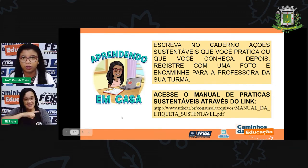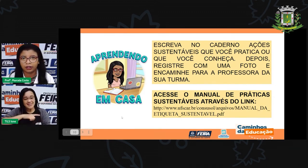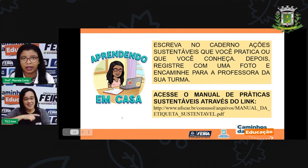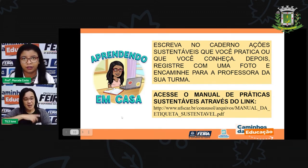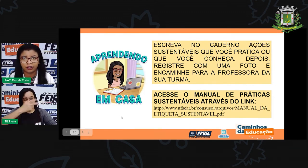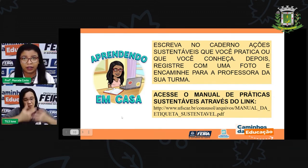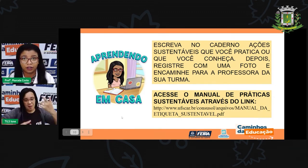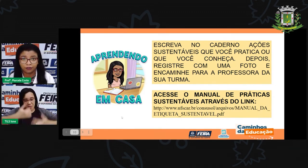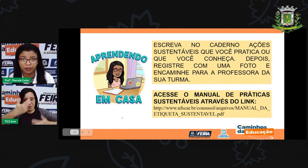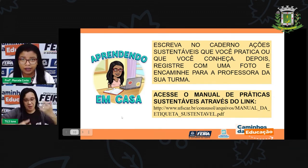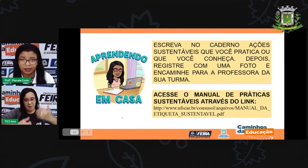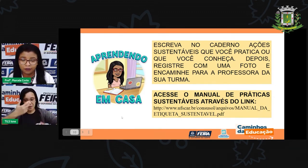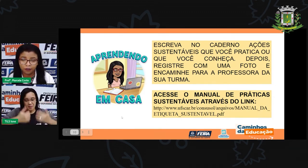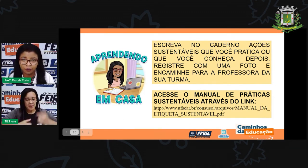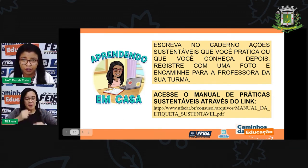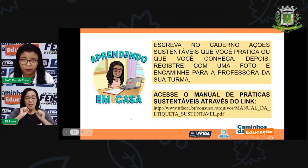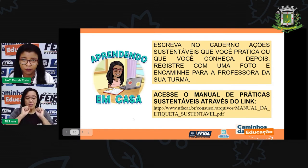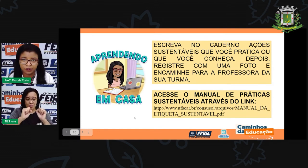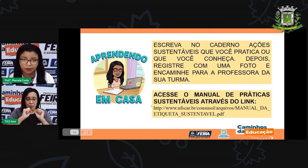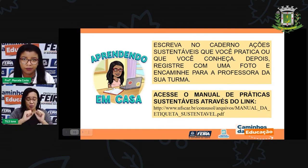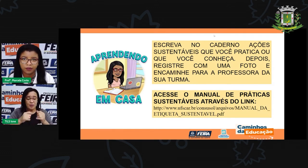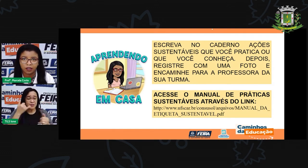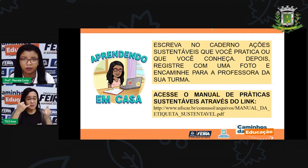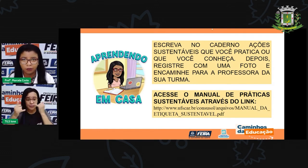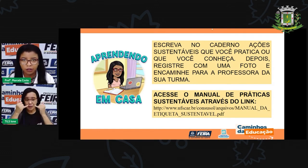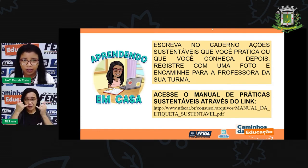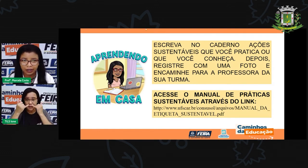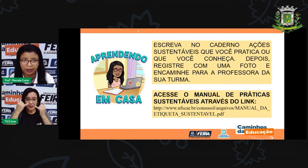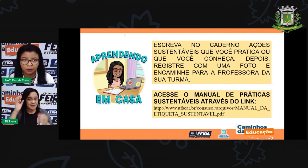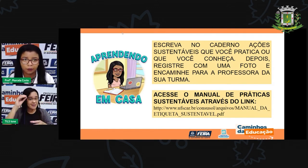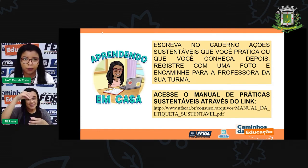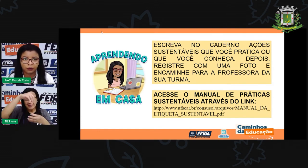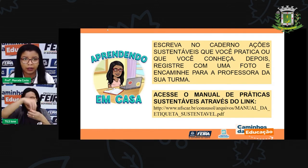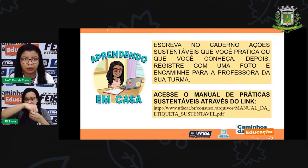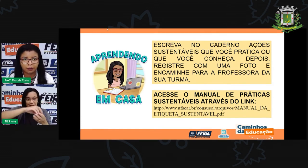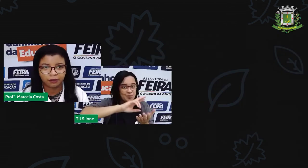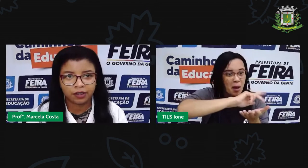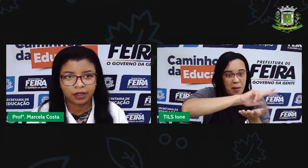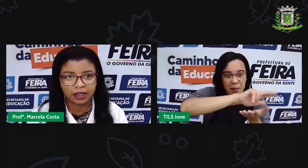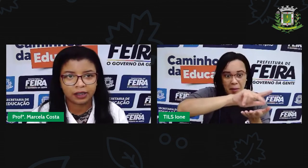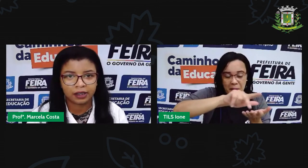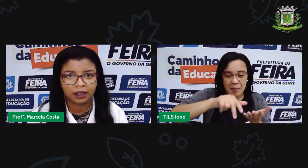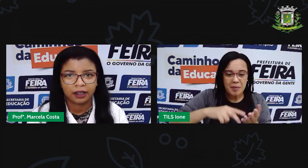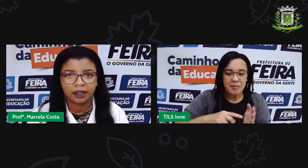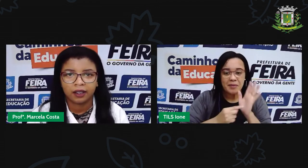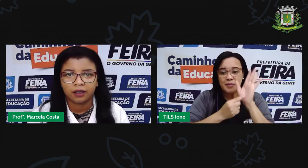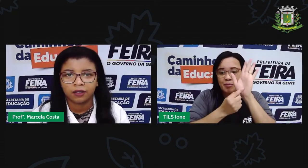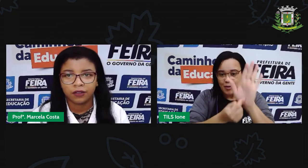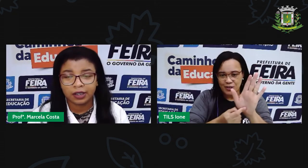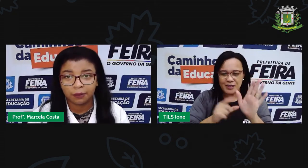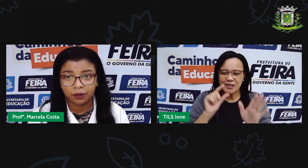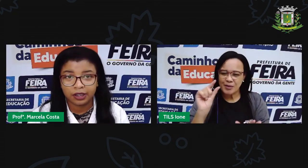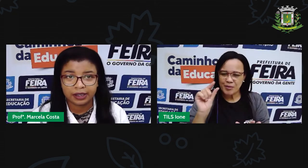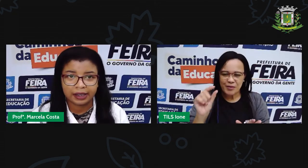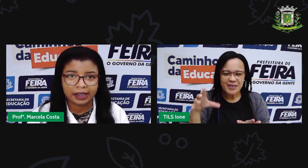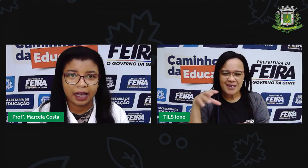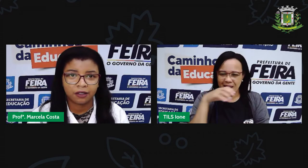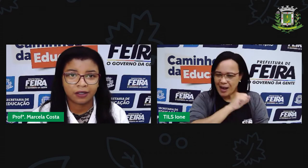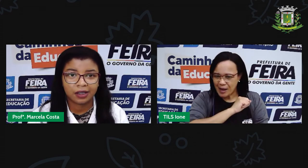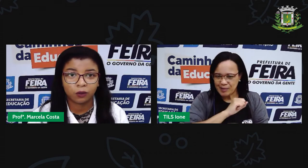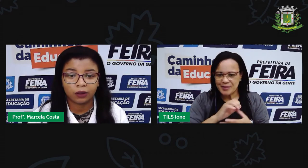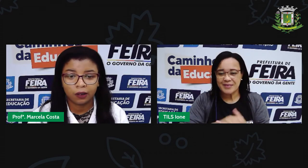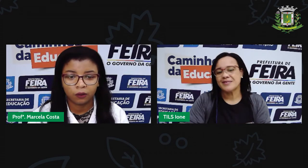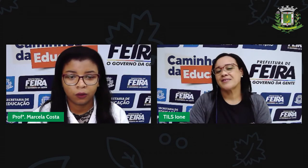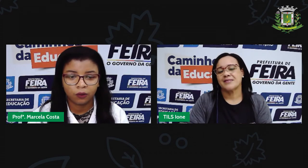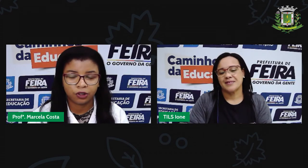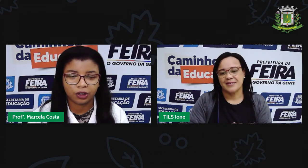muito de gás, que tem diversas informações. Vou mostrar aqui um pouco dele para você. Você pode acessar